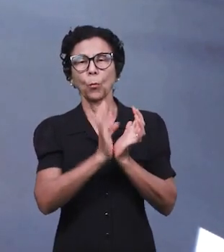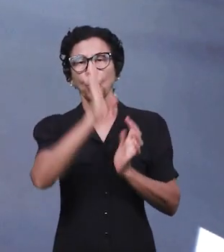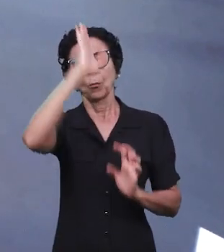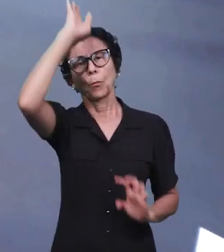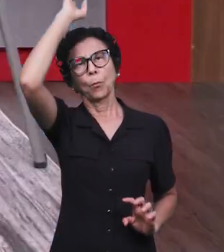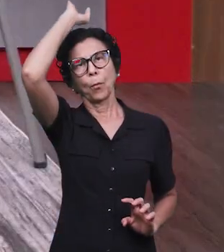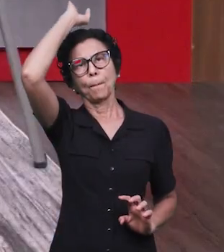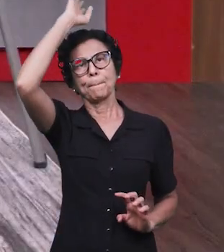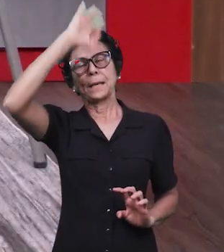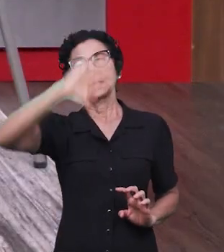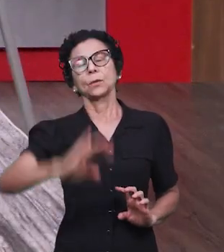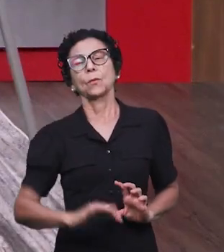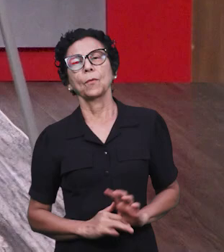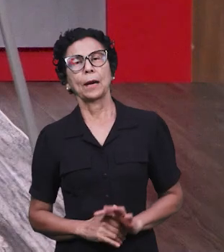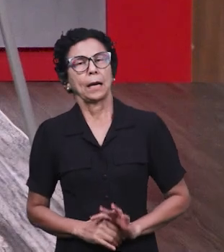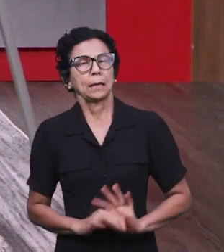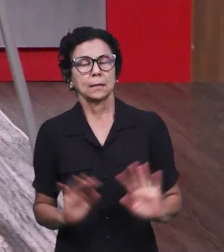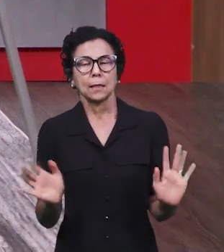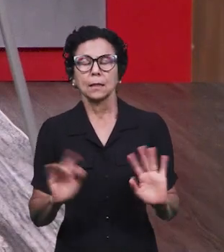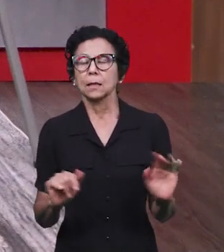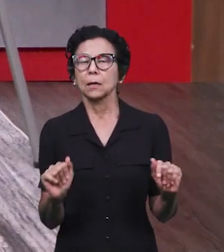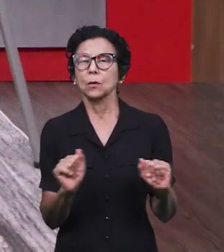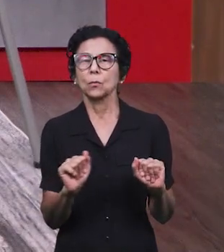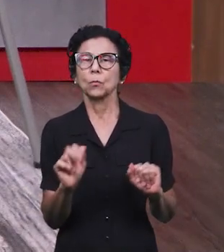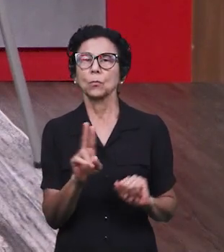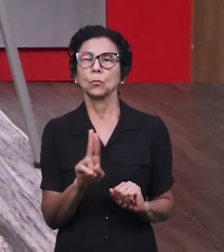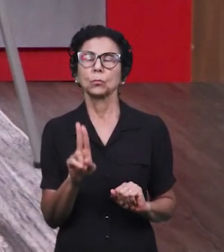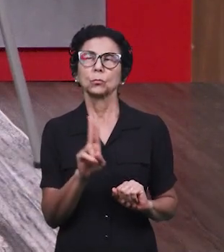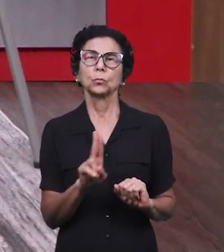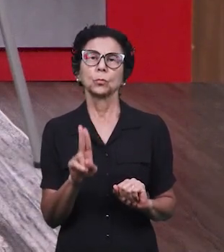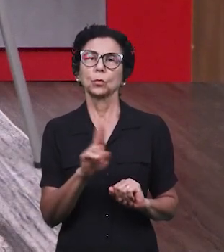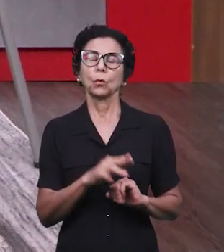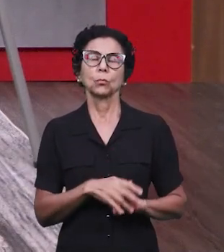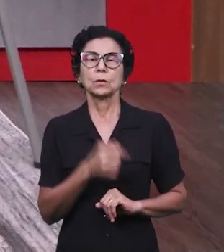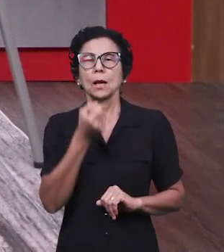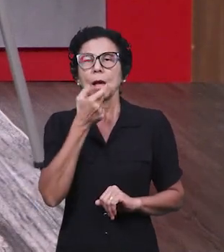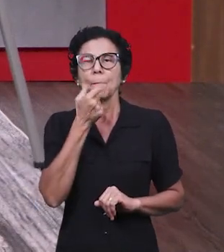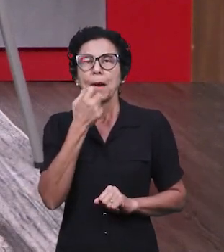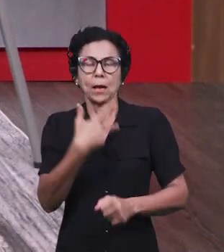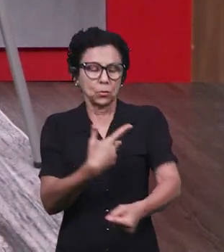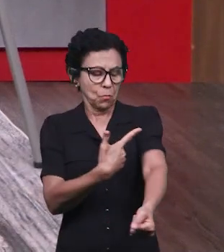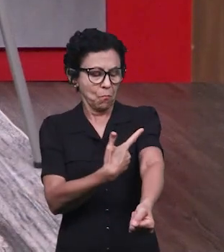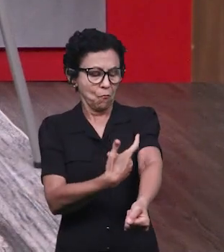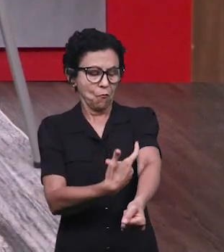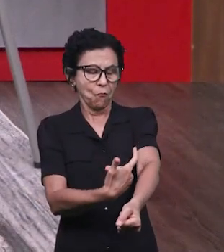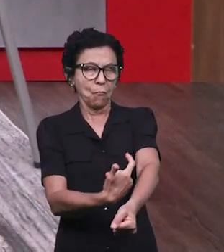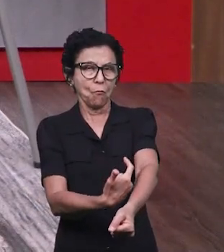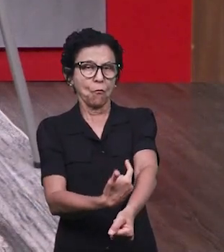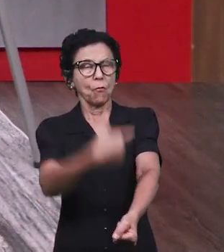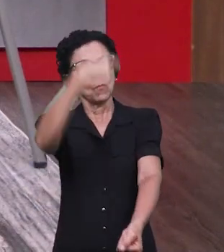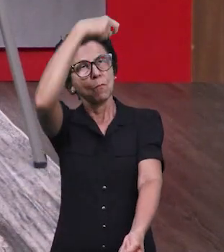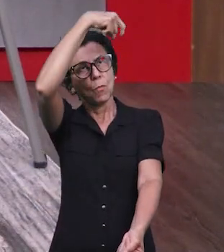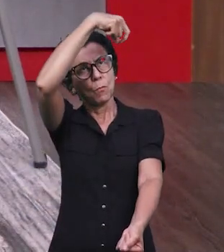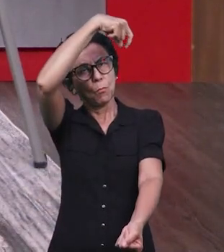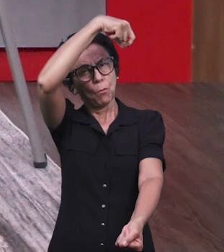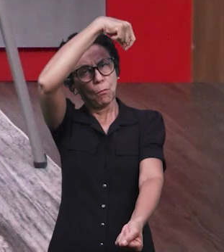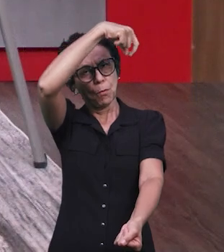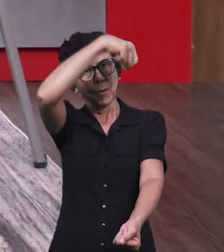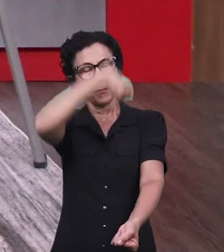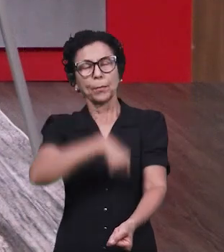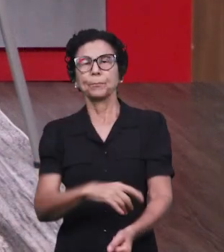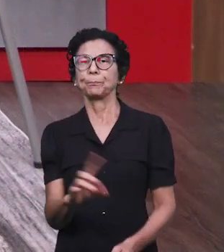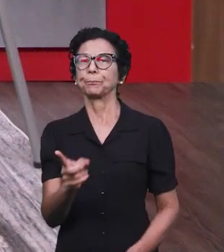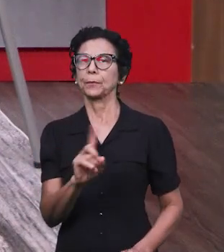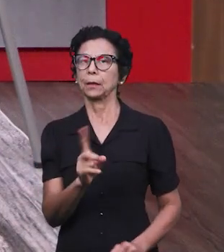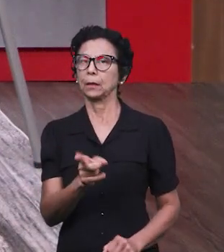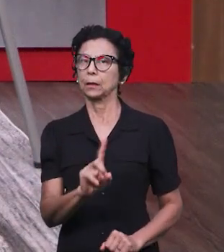assim, com manobras não evasivas, que é o quê? Nós não aplicamos medicação, o bombeiro ele não faz a manobra evasiva